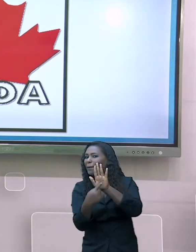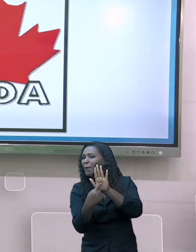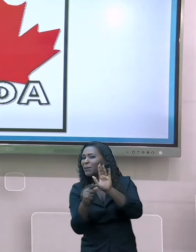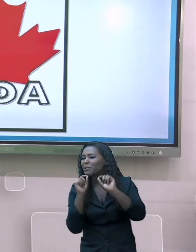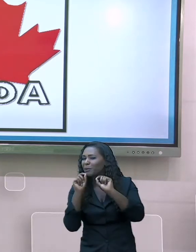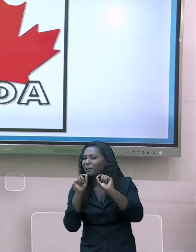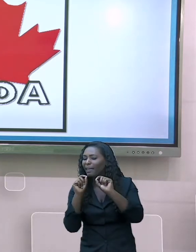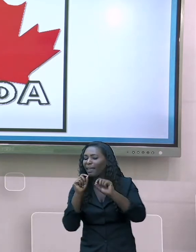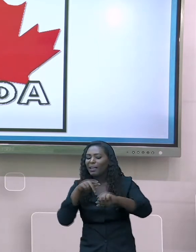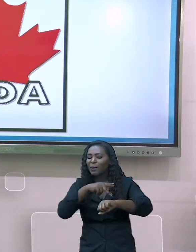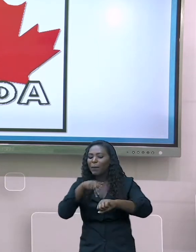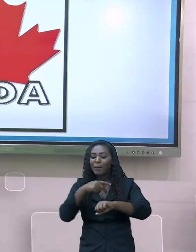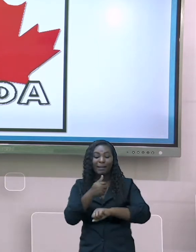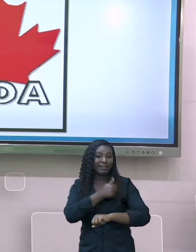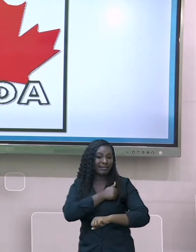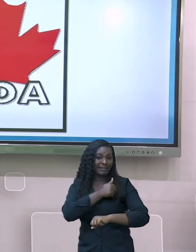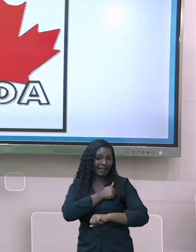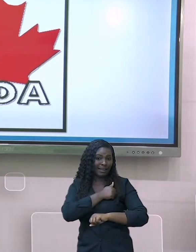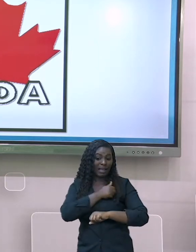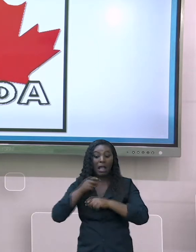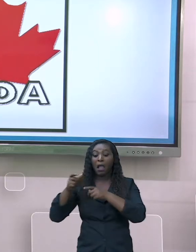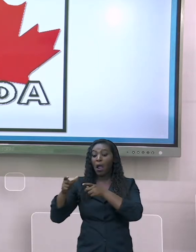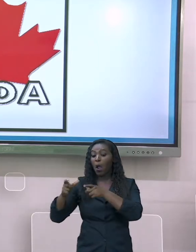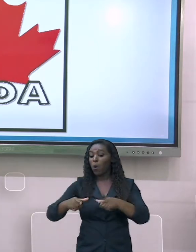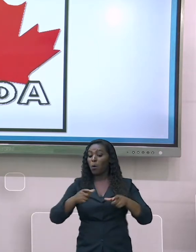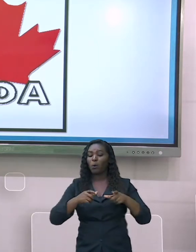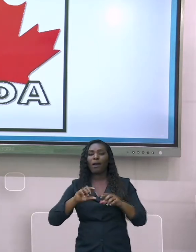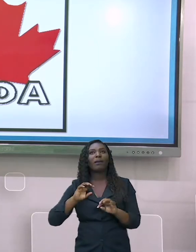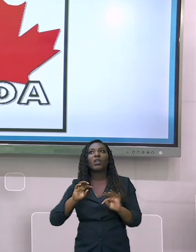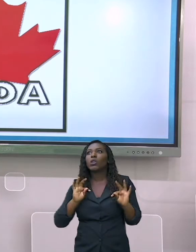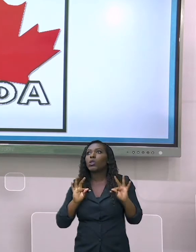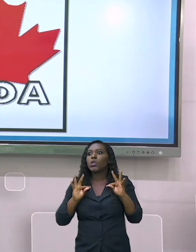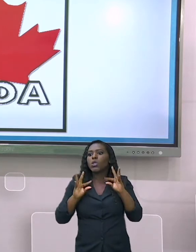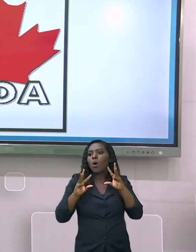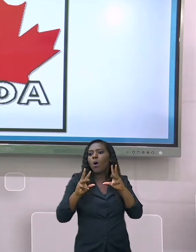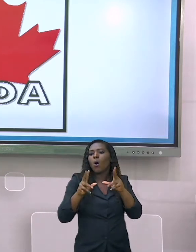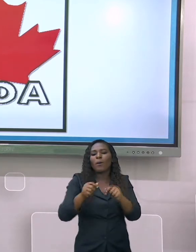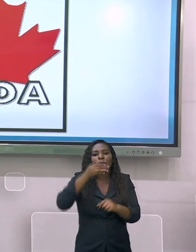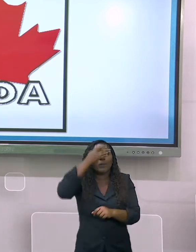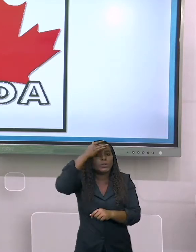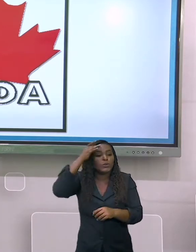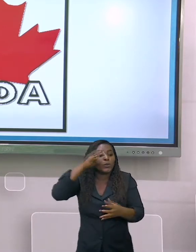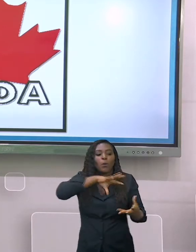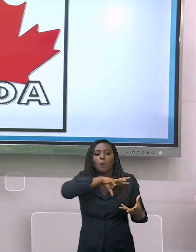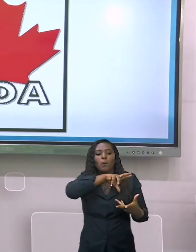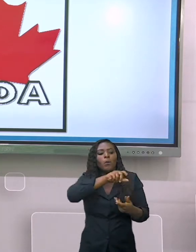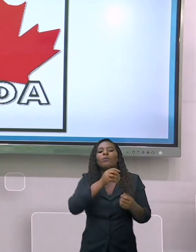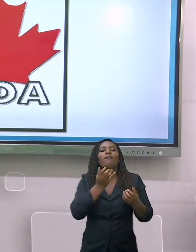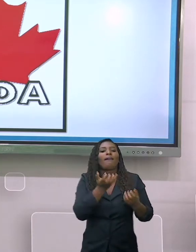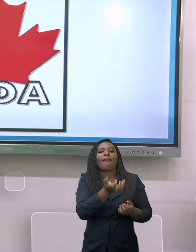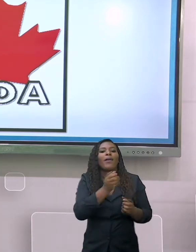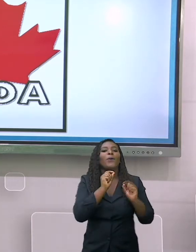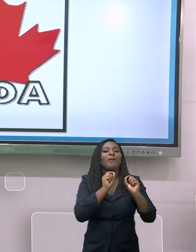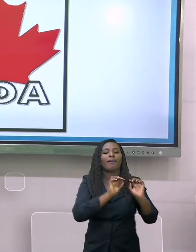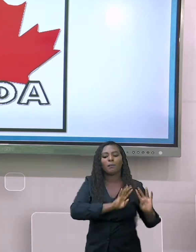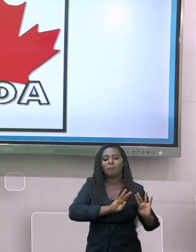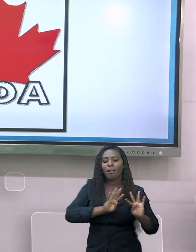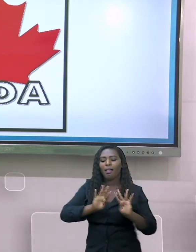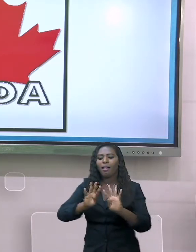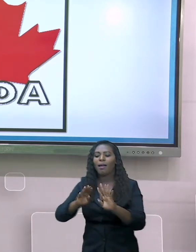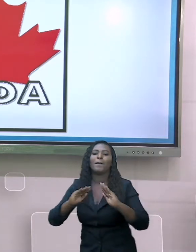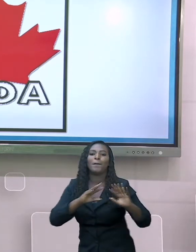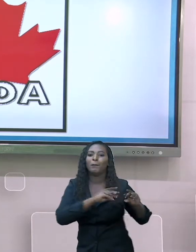todos querem morar, o lugar onde todos querem viver, certo?